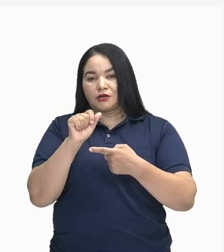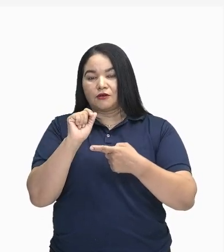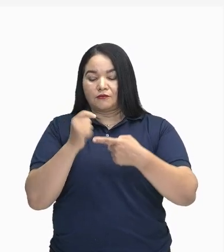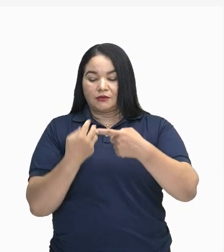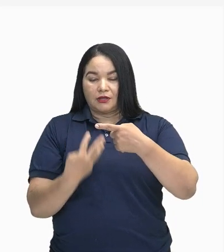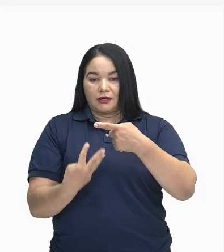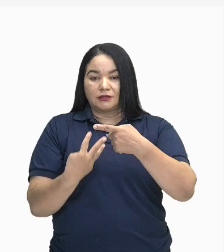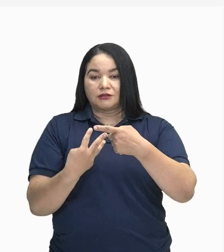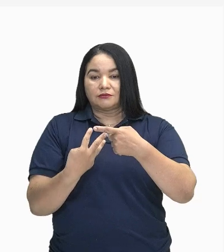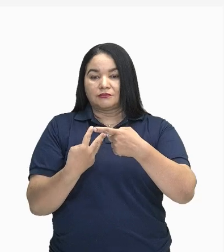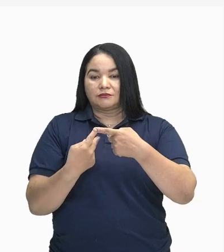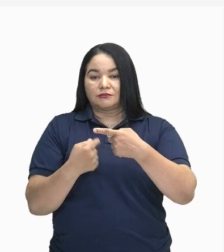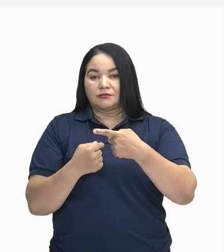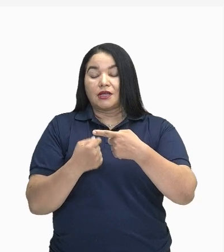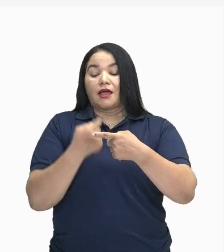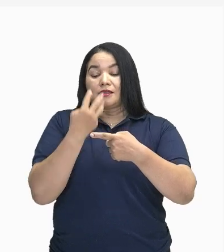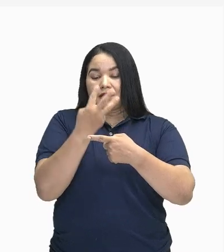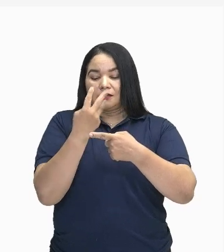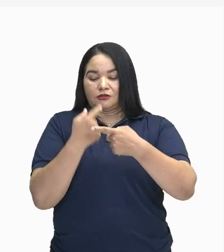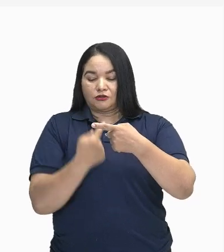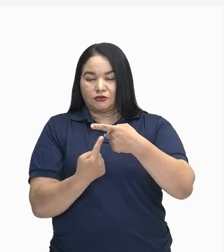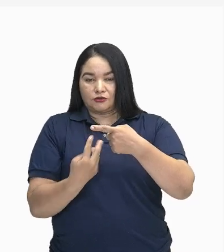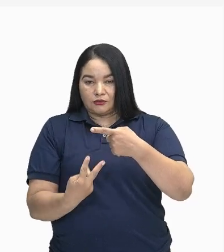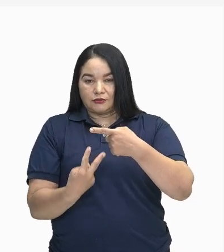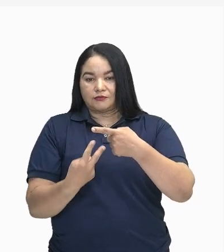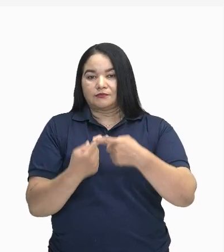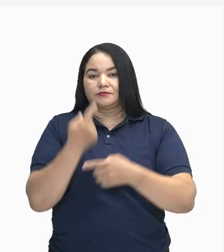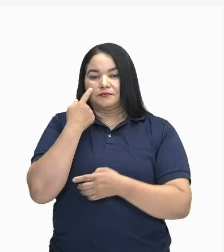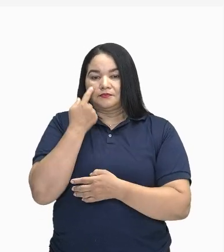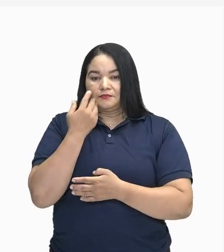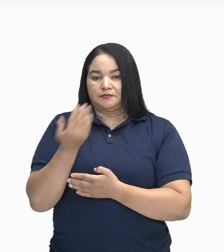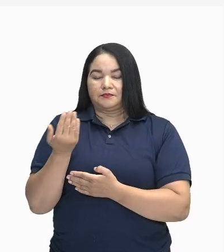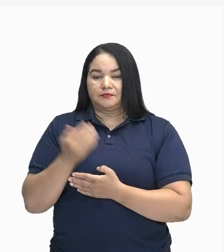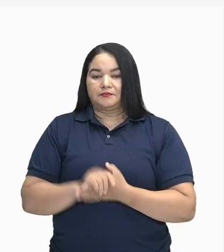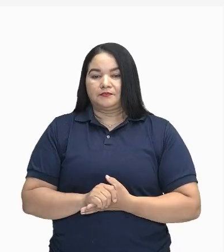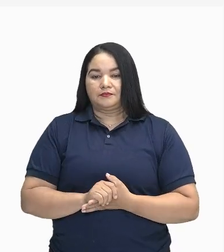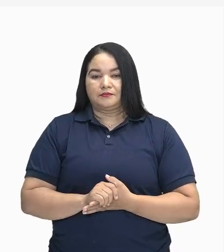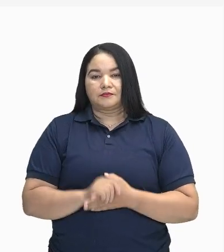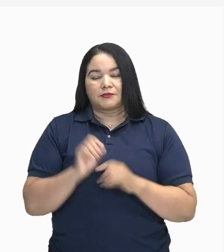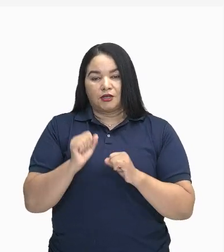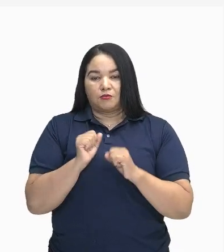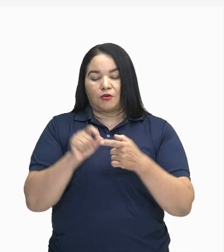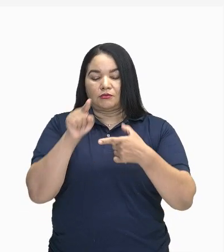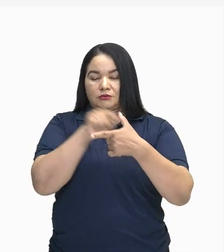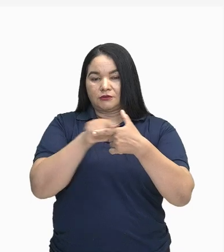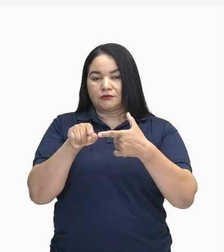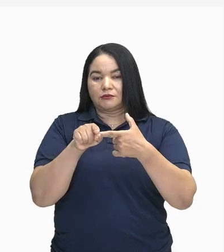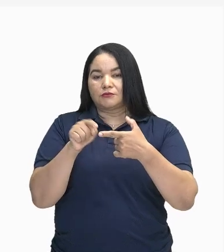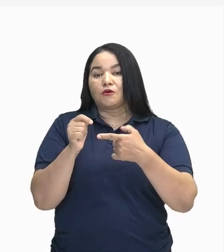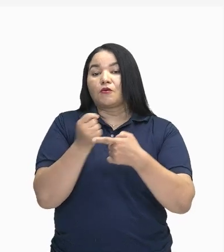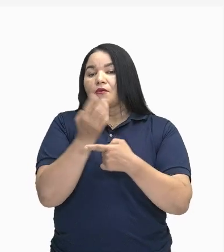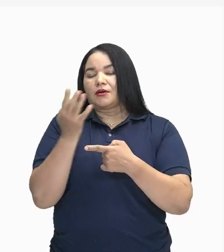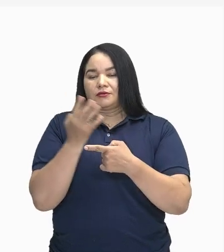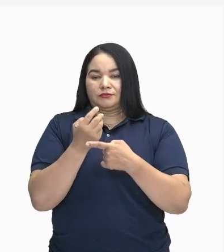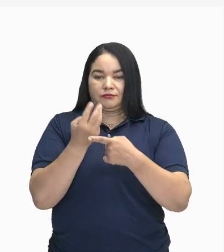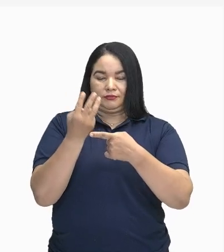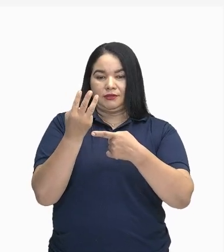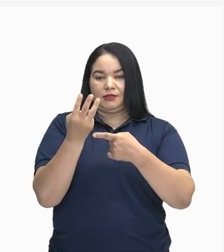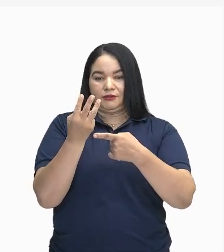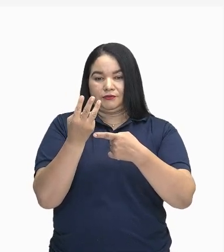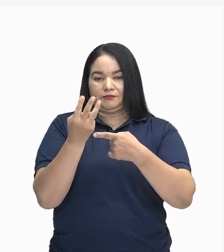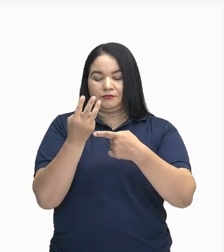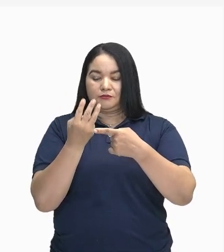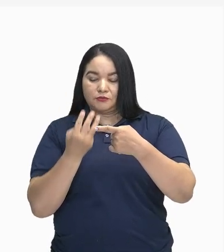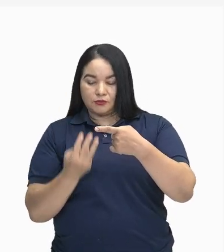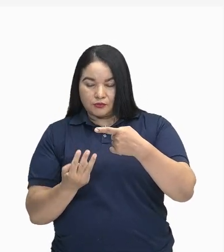Que é 12. Pessoal, 3 sobre 12, nós podemos simplificar essa razão por 3. Tanto